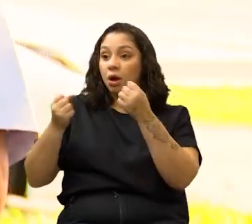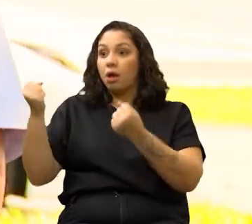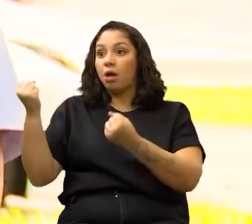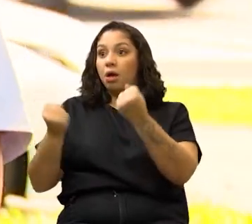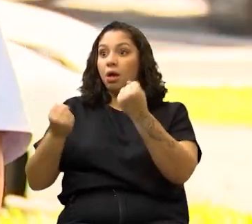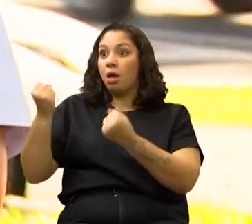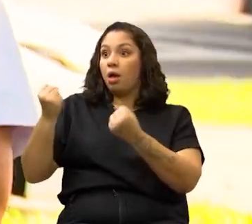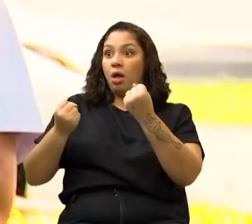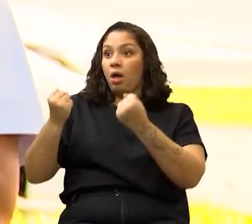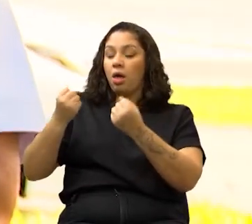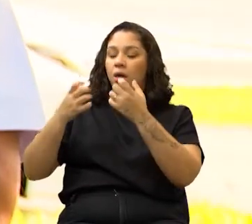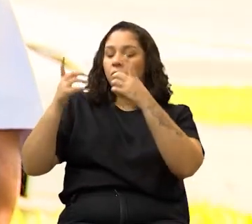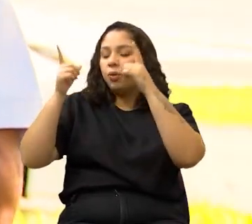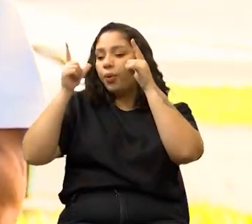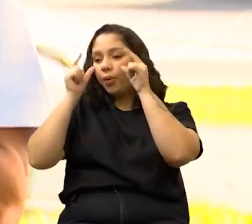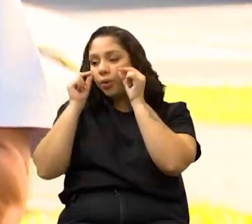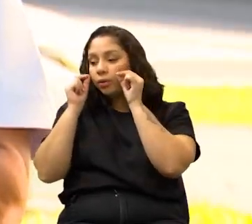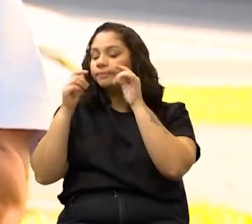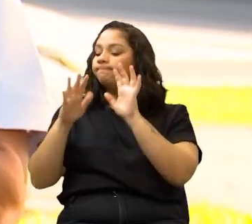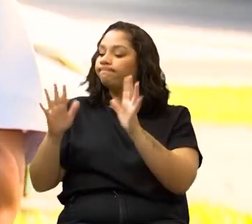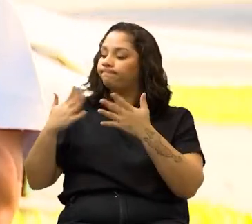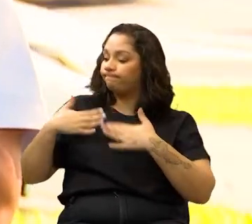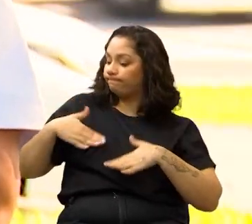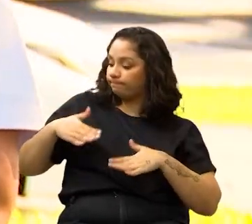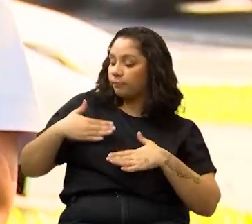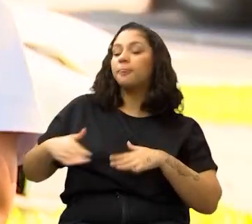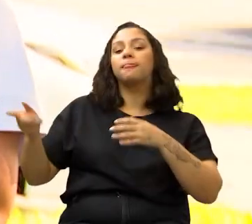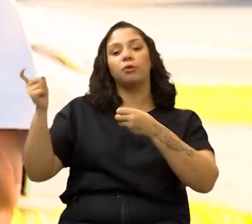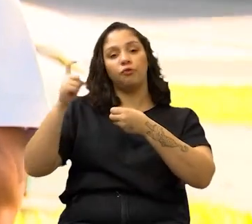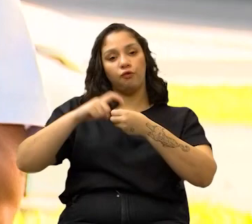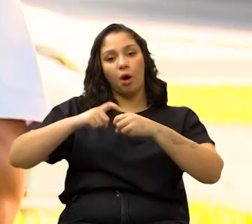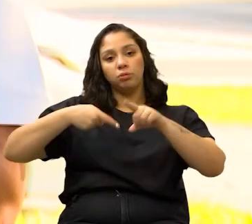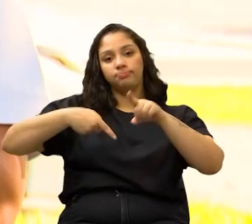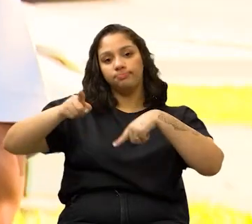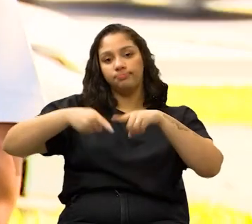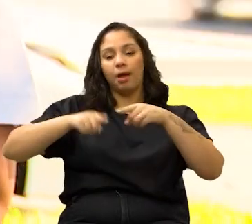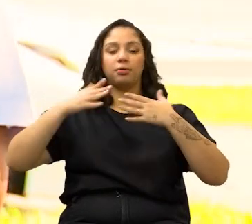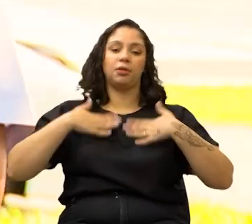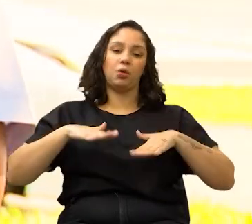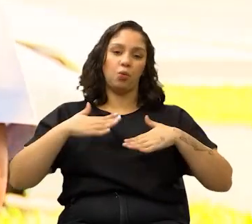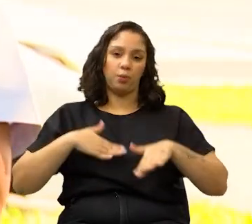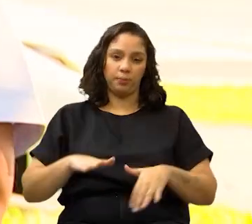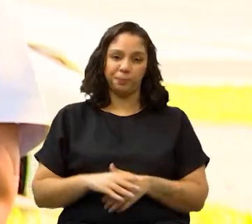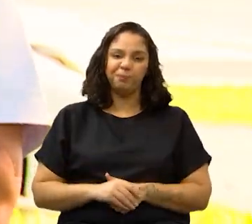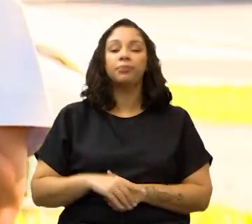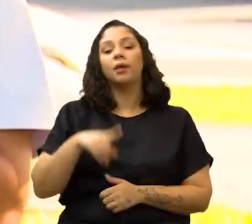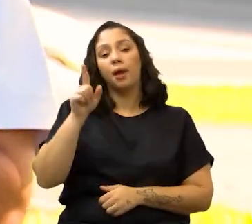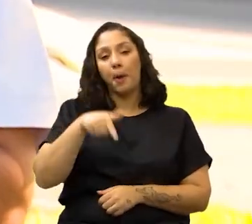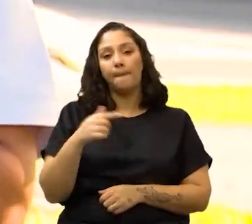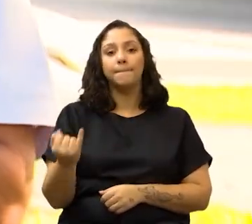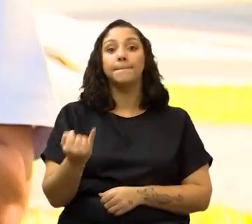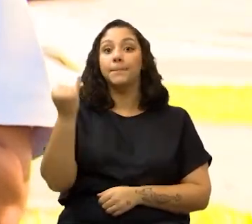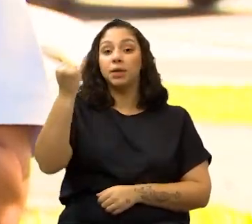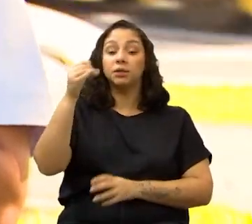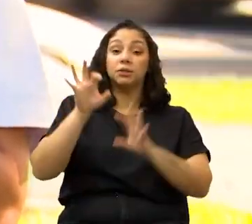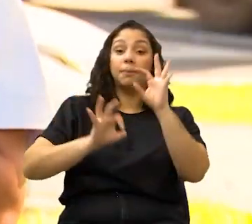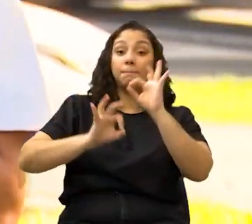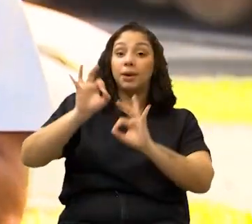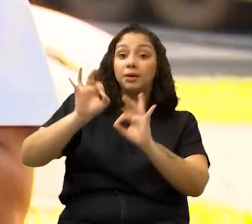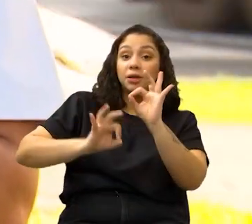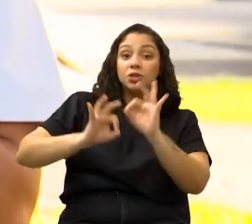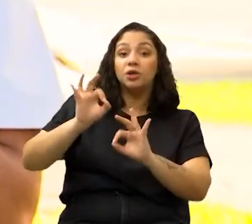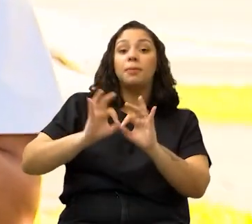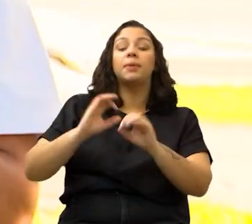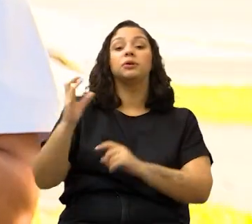daquela rotina de dirigir e ali você retornar à rodovia com mais tranquilidade. Então é sempre importante o